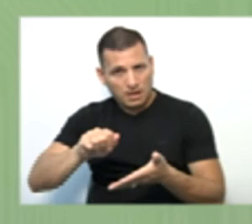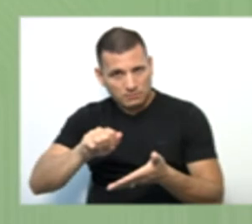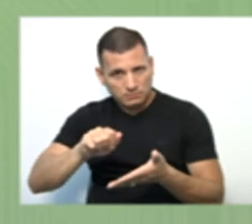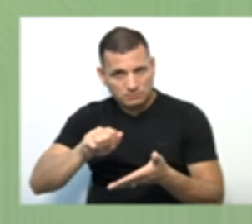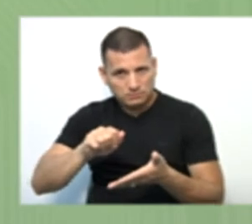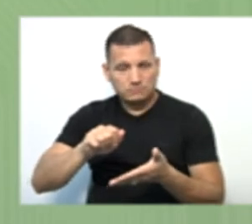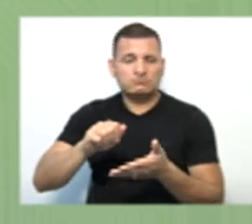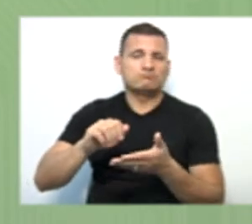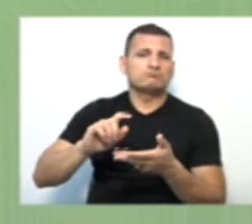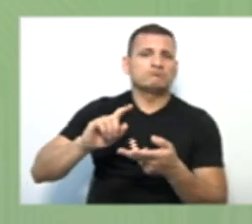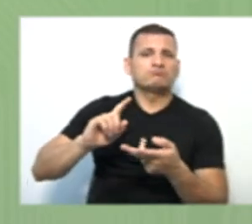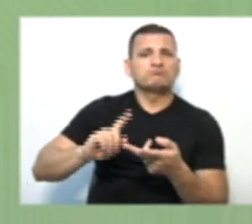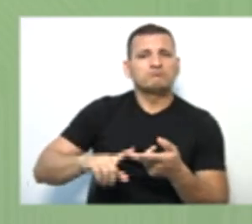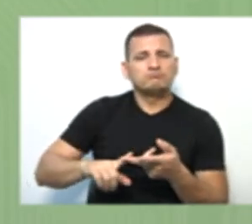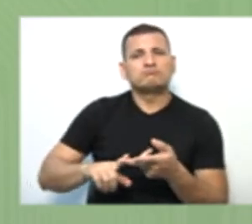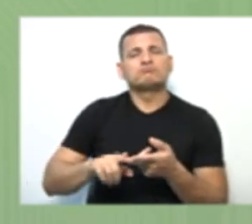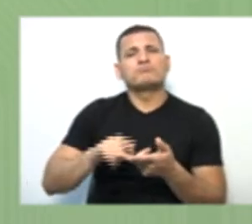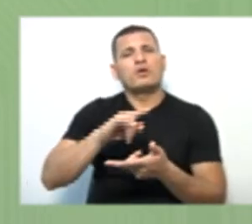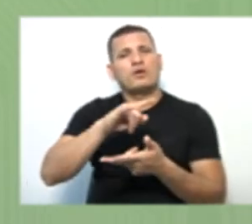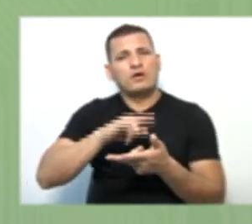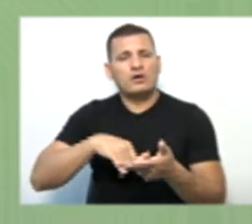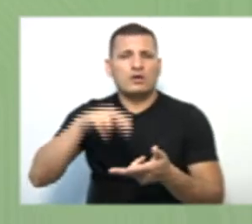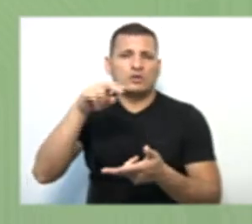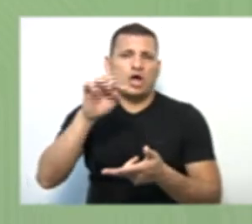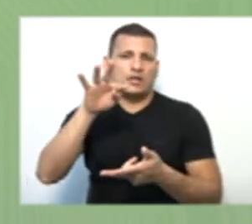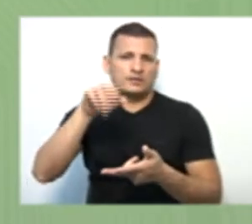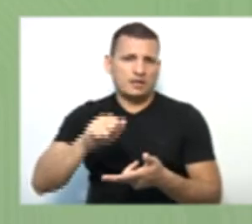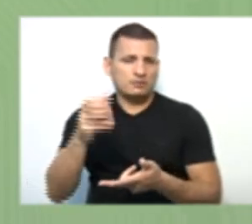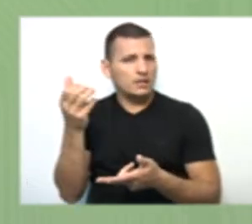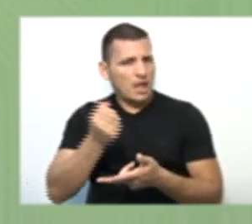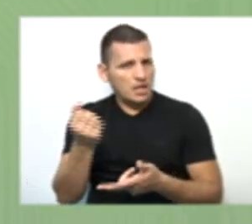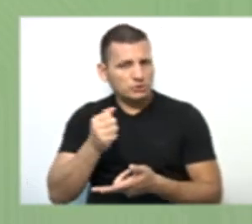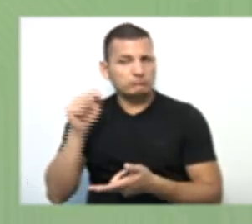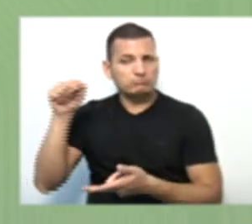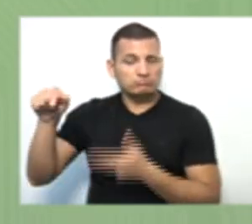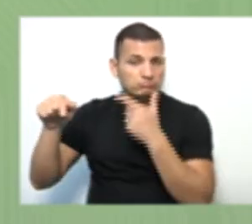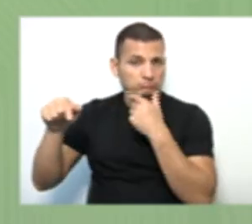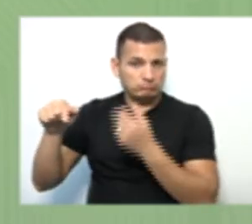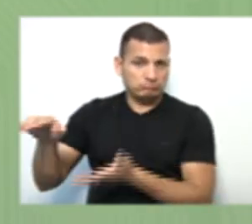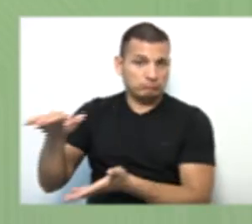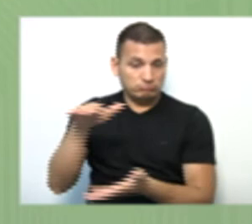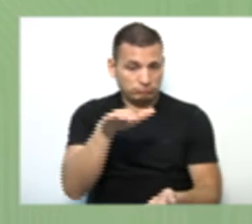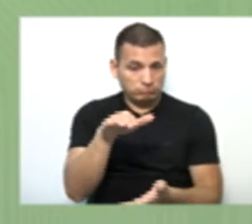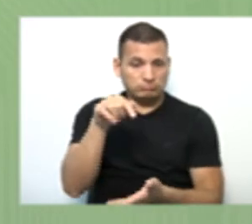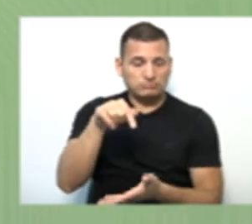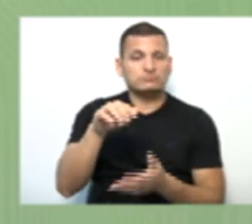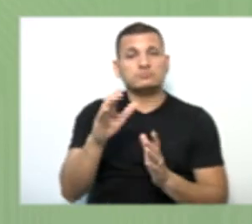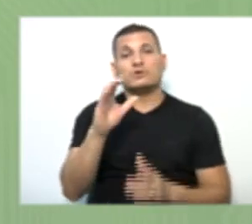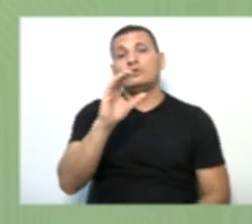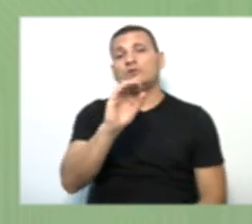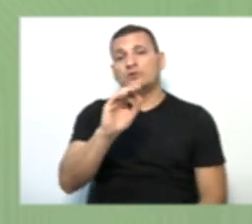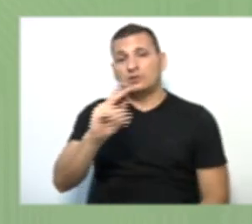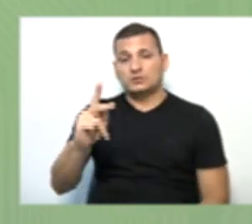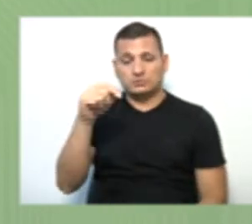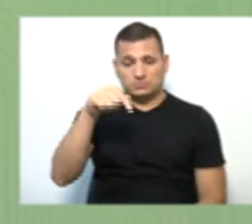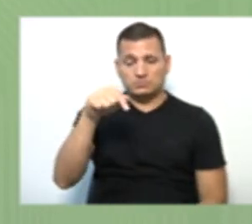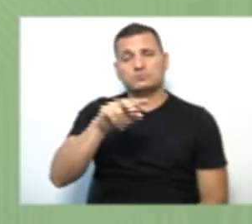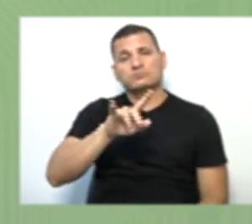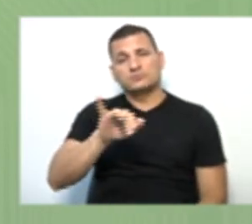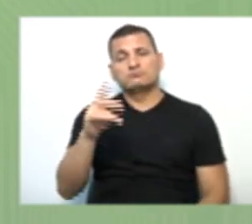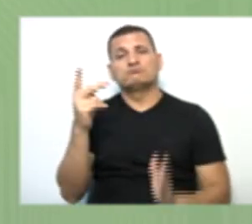do produtor rural lá, ele entregando o leite. A cooperativa vai lançar isso